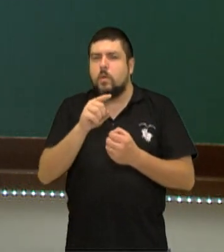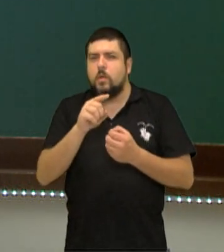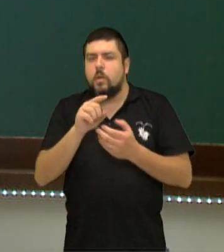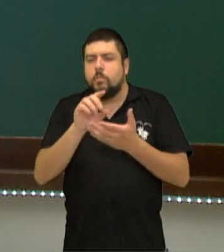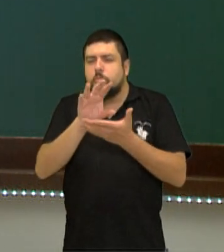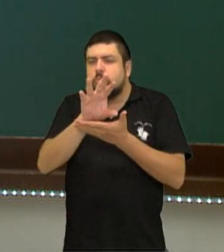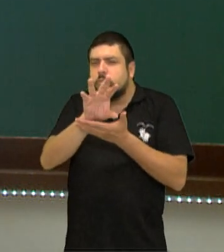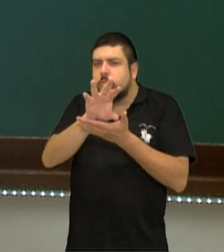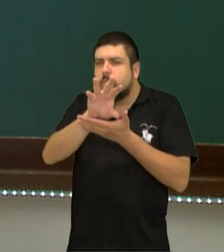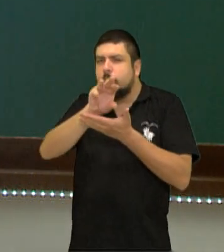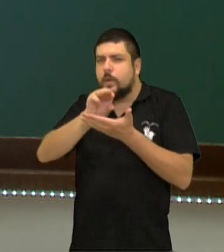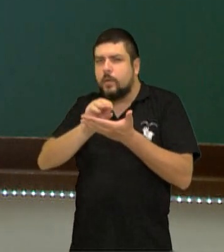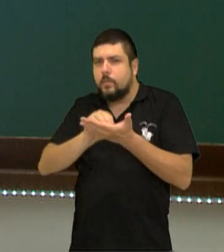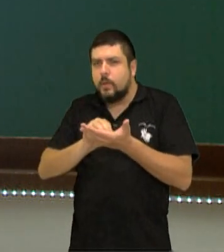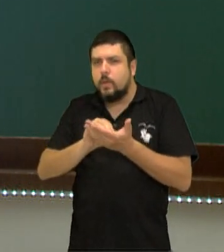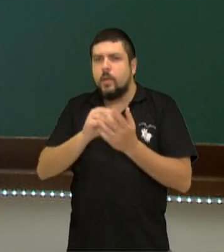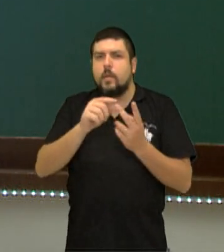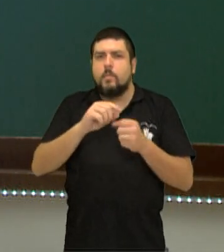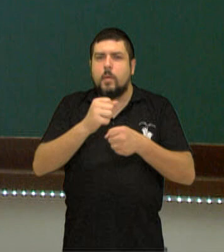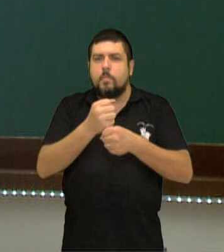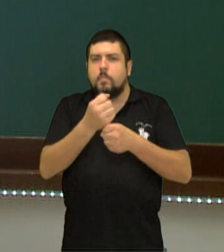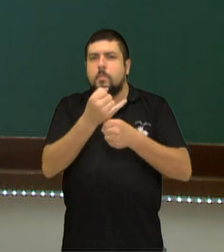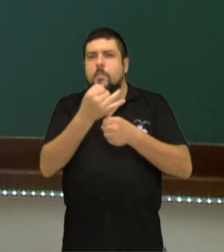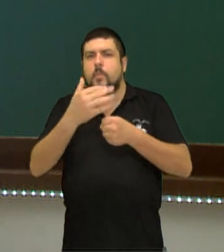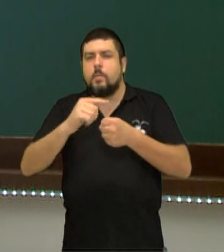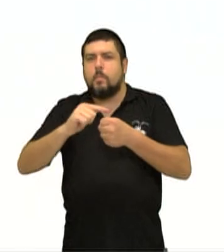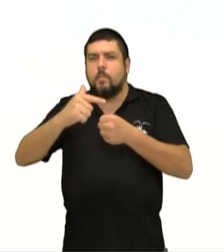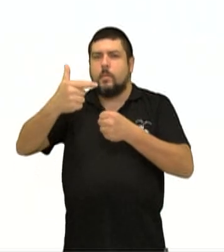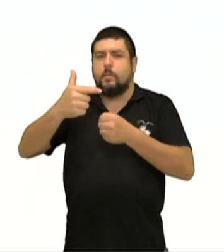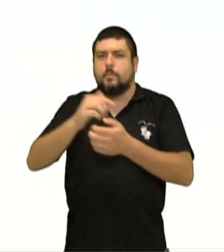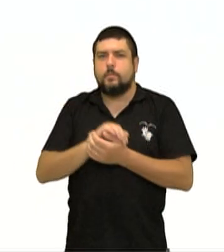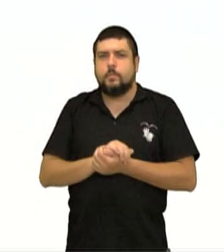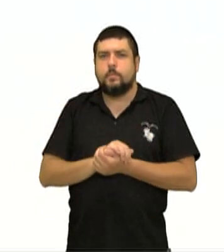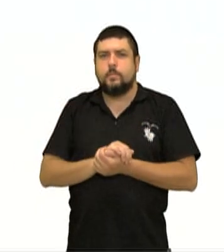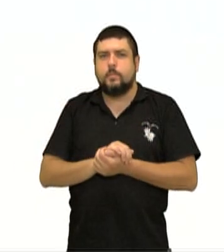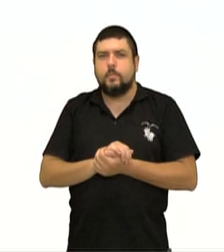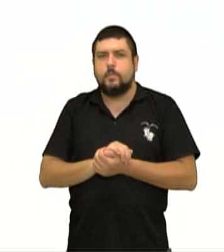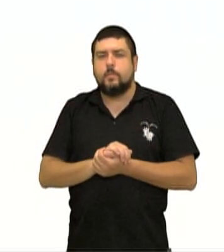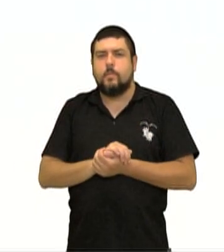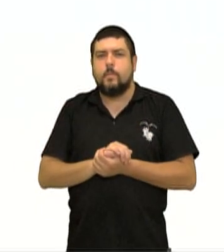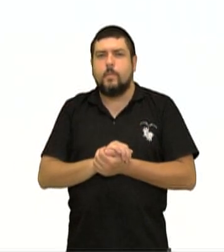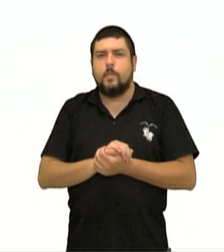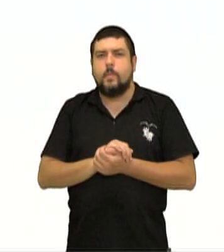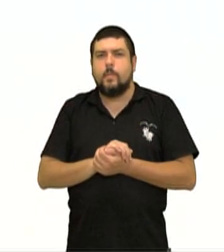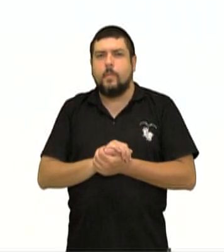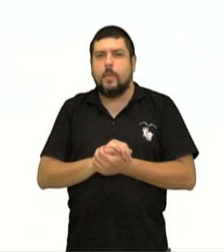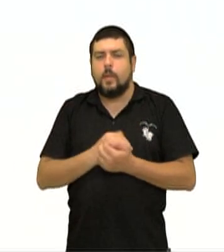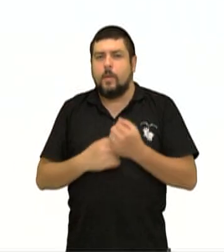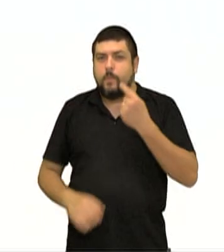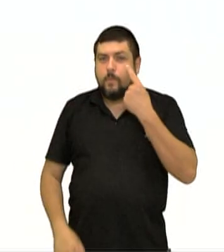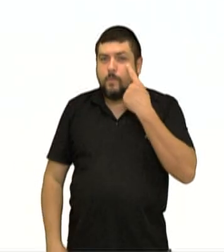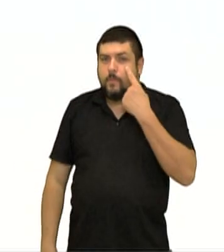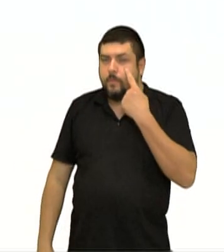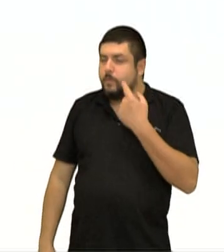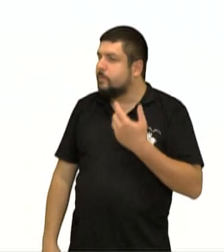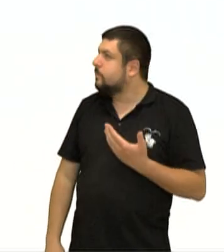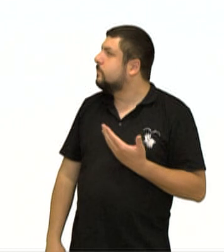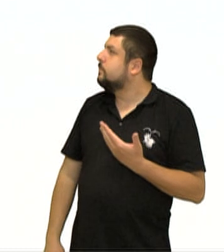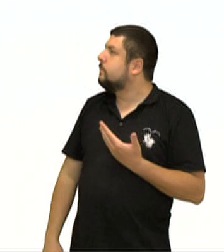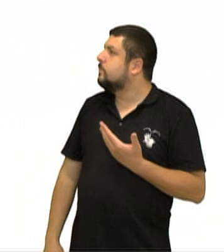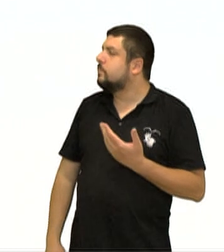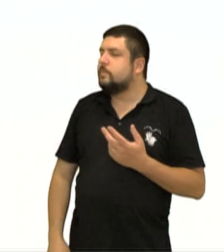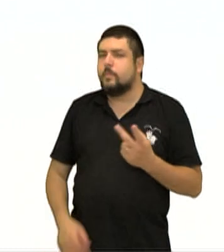das raízes quadradas no caderno de vocês. Olha só, raiz quadrada de 0 é 0